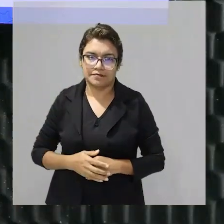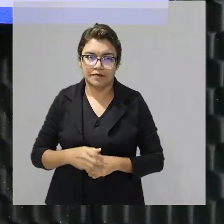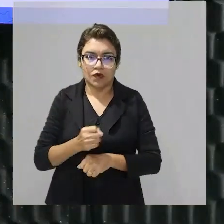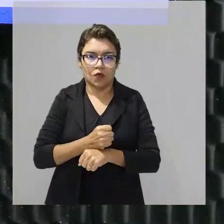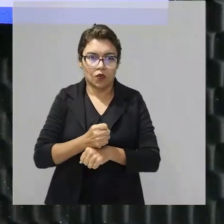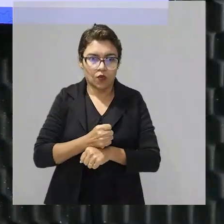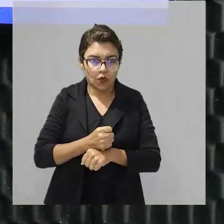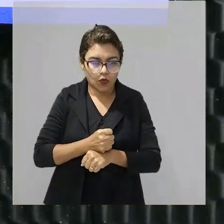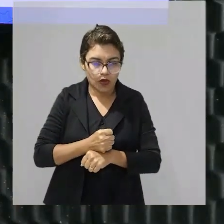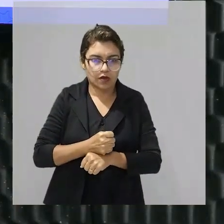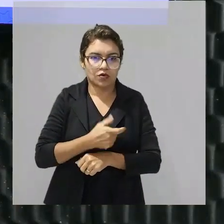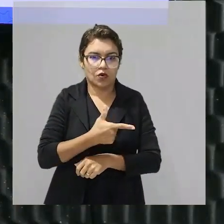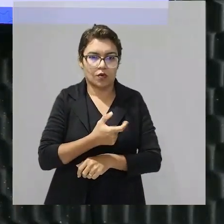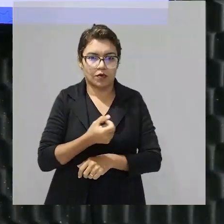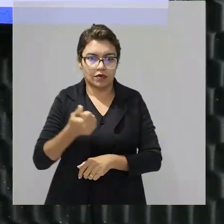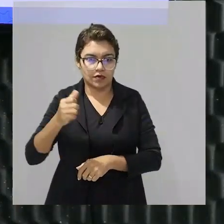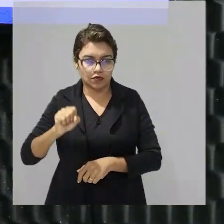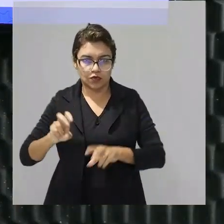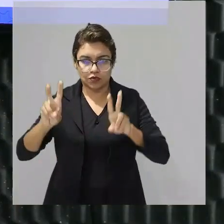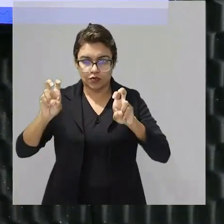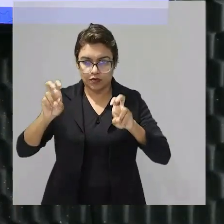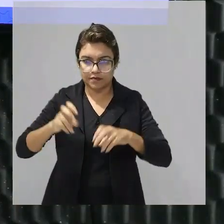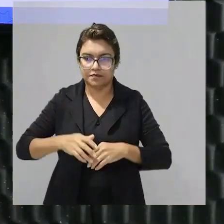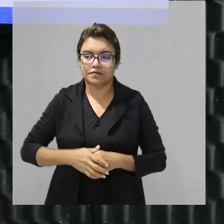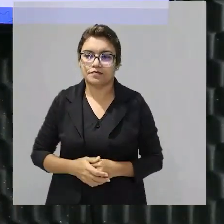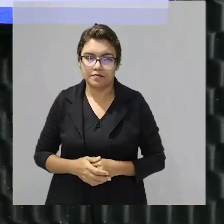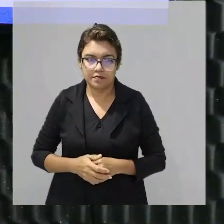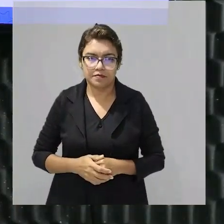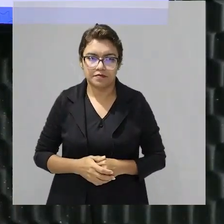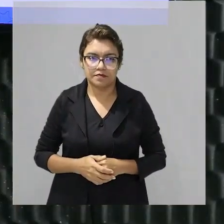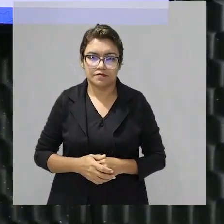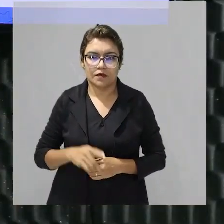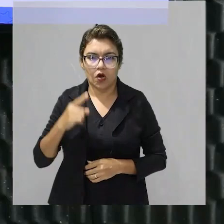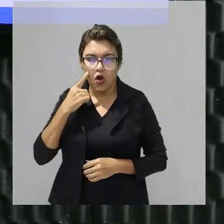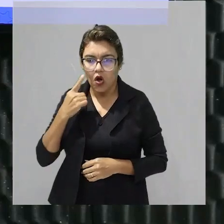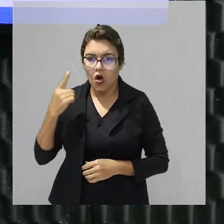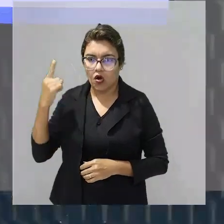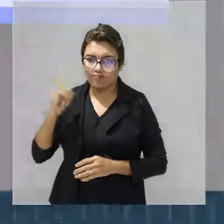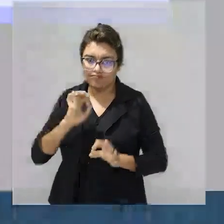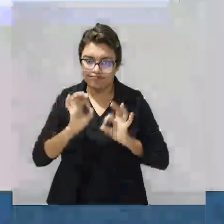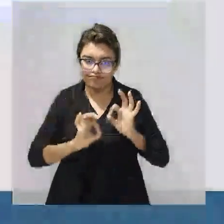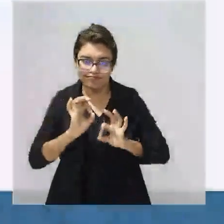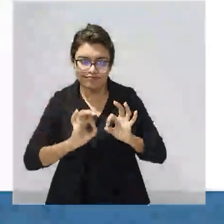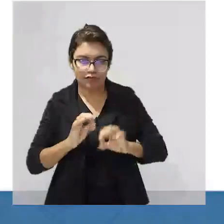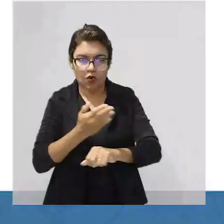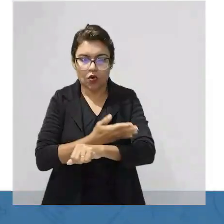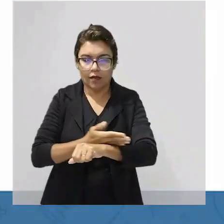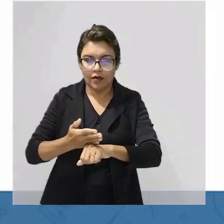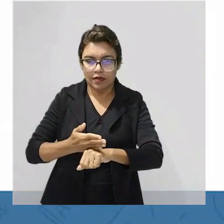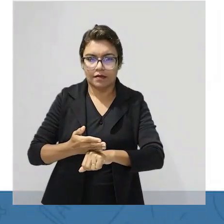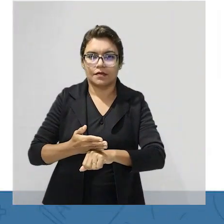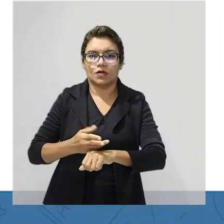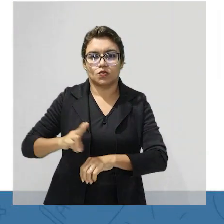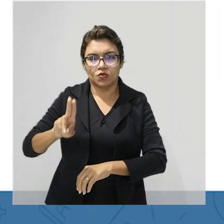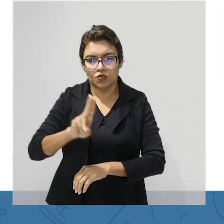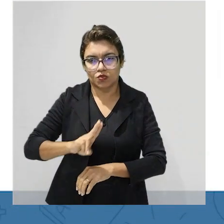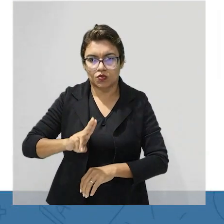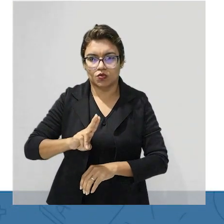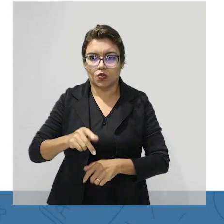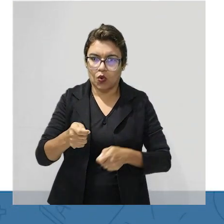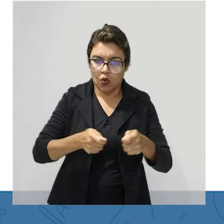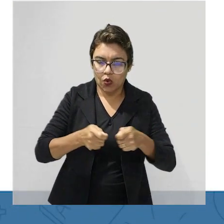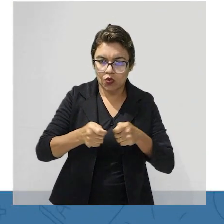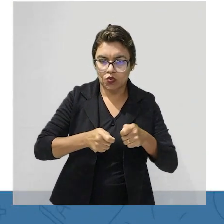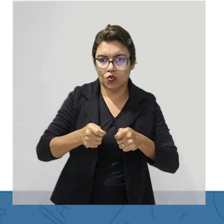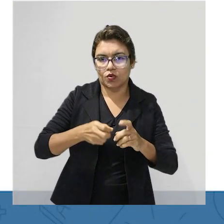o agente, vai seguir o modo, vai seguir o detalhamento. Então, se você treina, isso vai ser algo para você muito natural. Então,